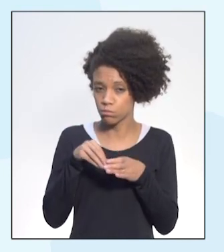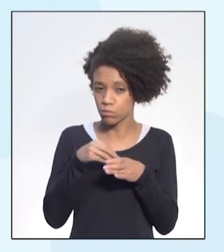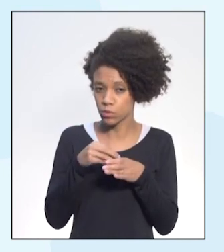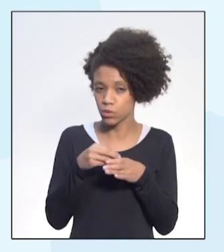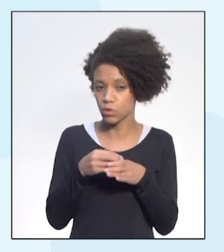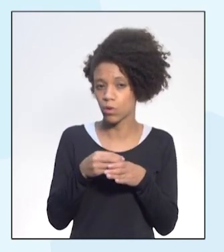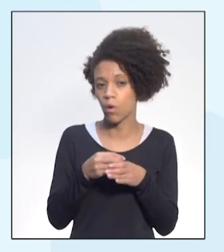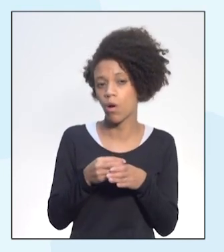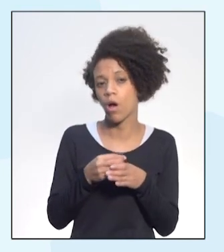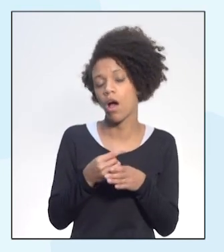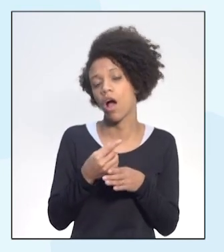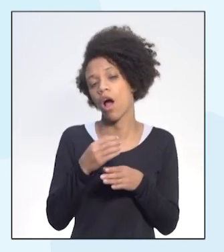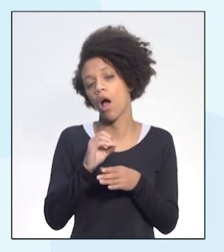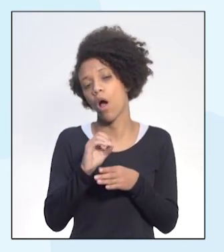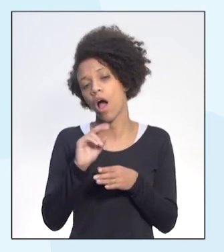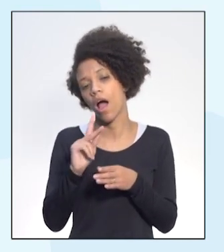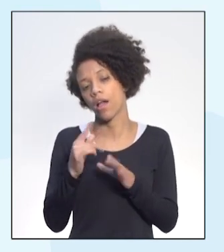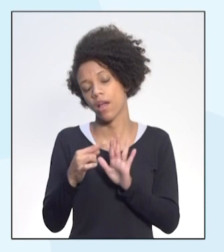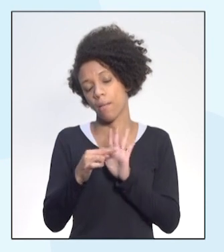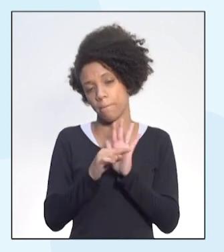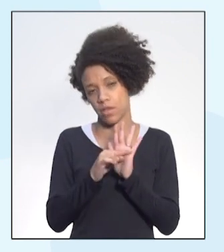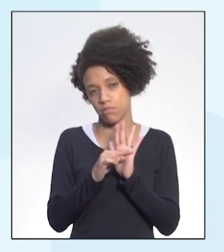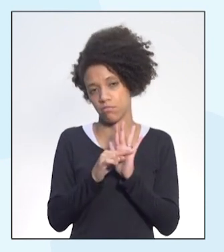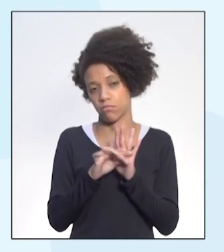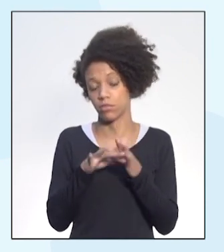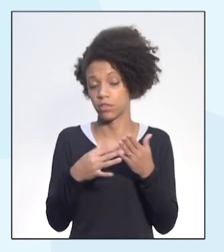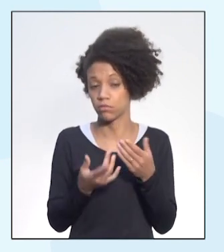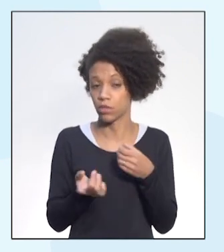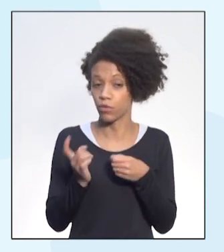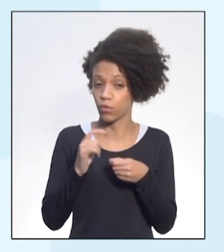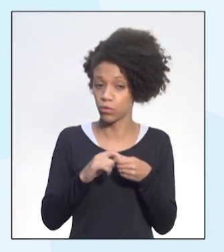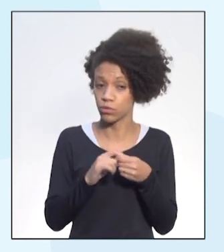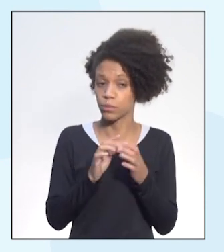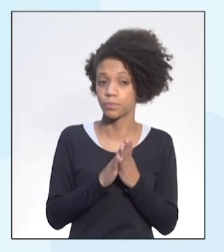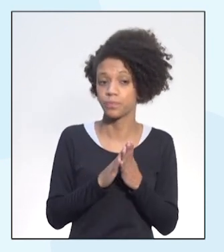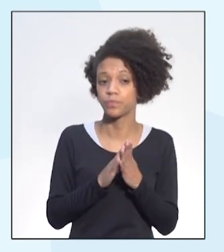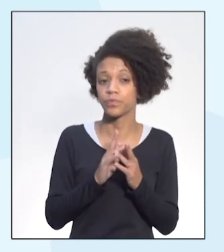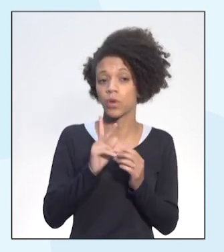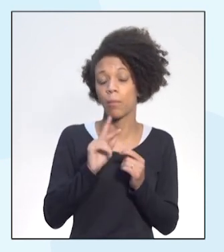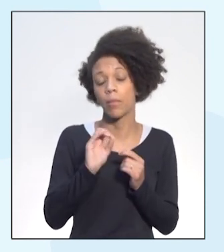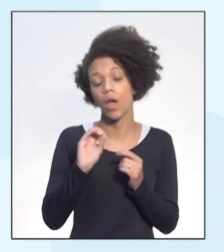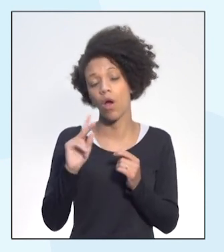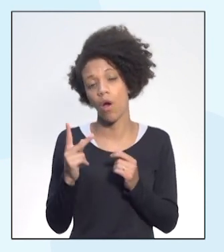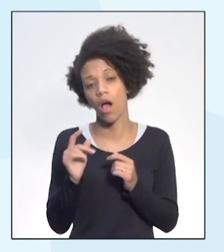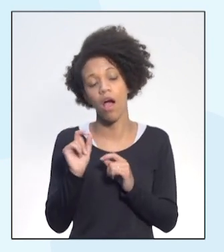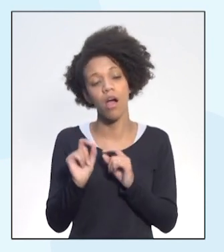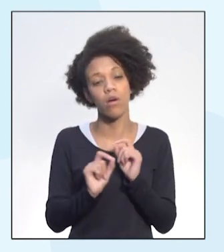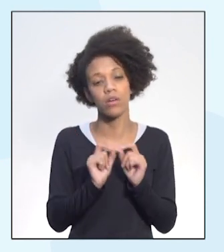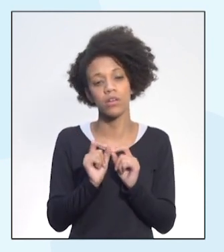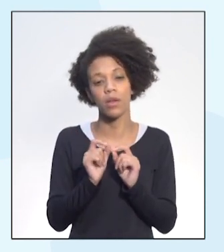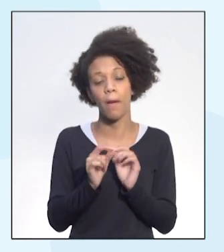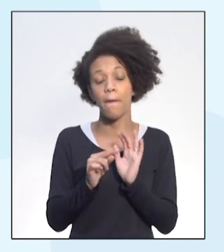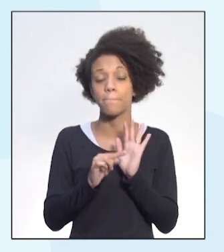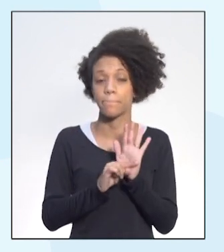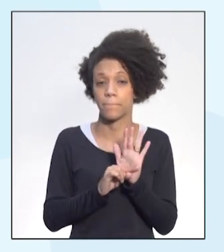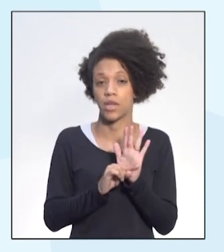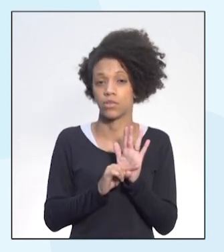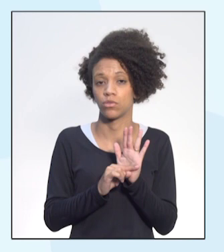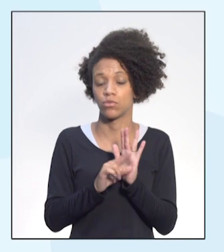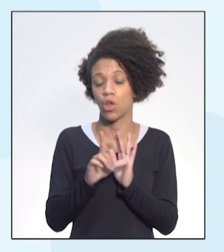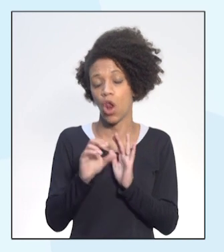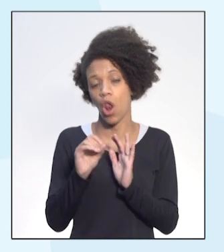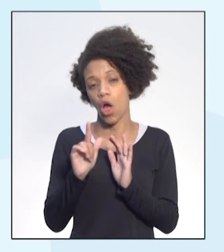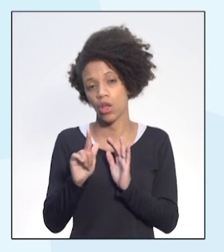de OH menos do refrigerante, certo? Então, voltando aqui, calculando, O pOH é o quê? Menos log de OH